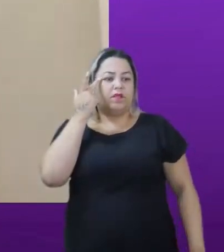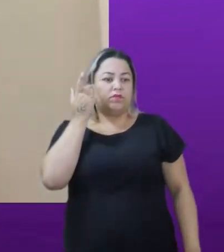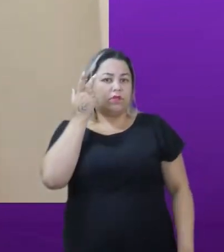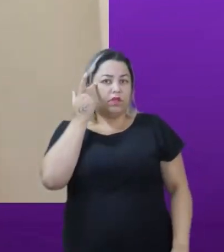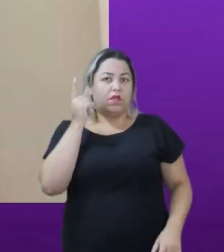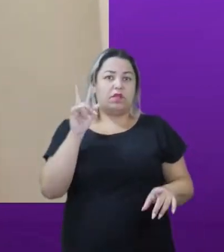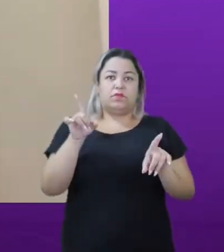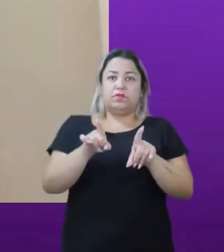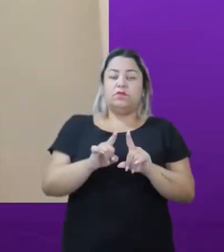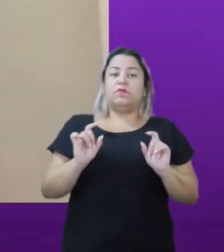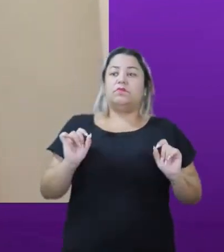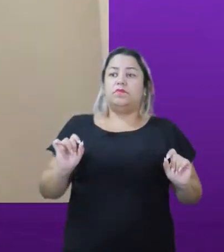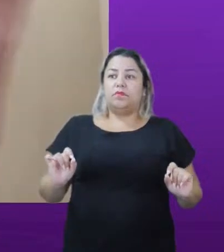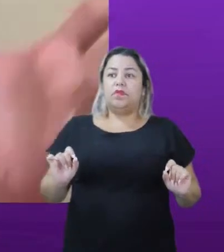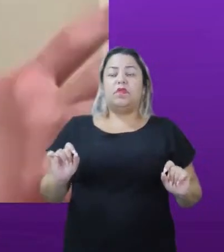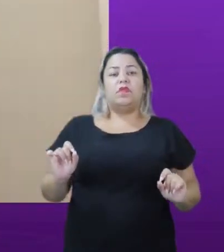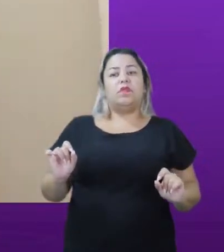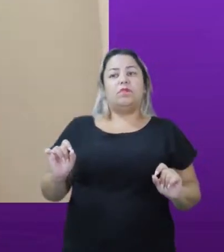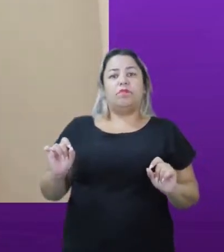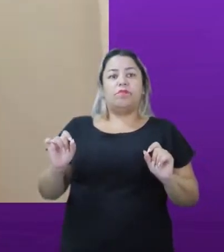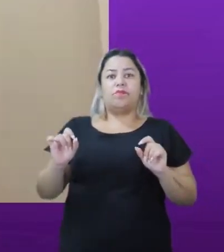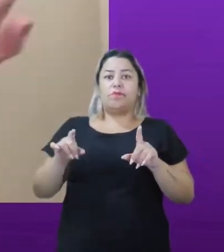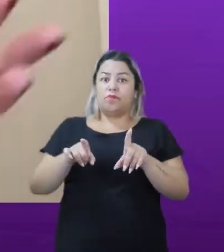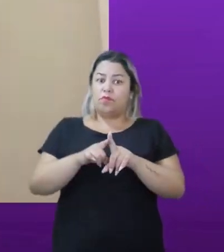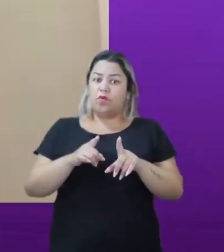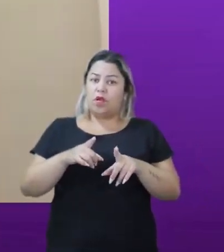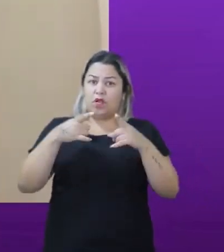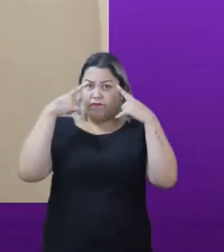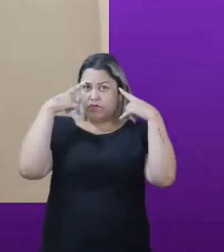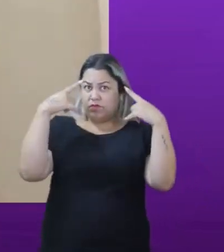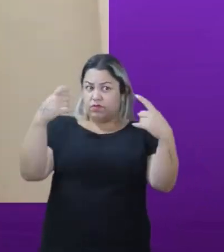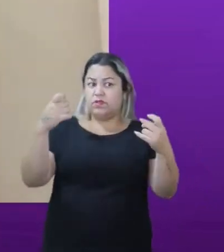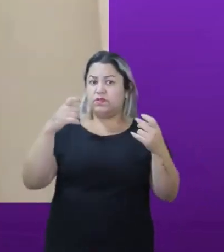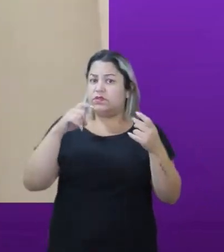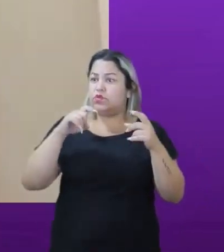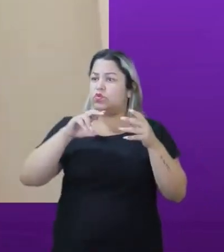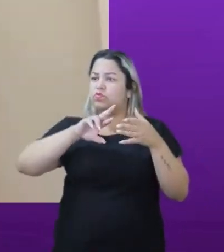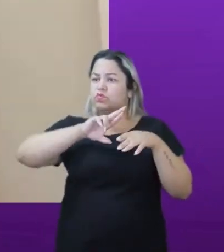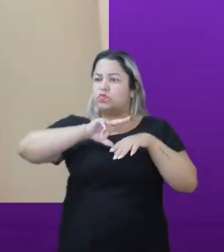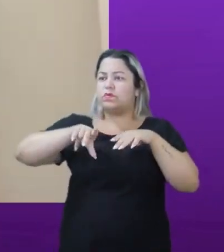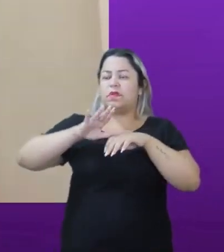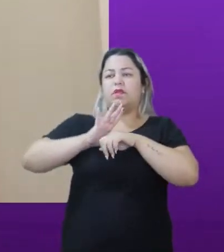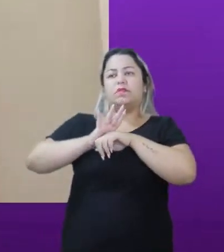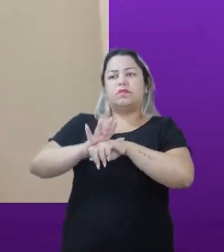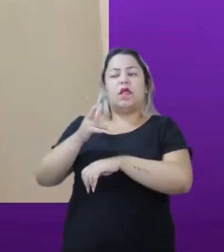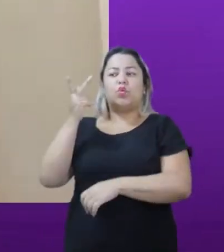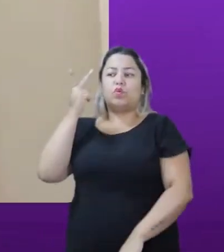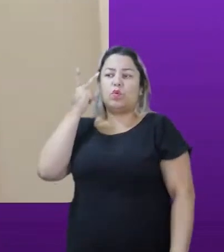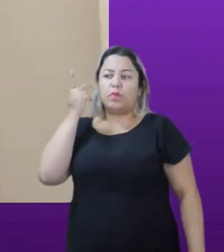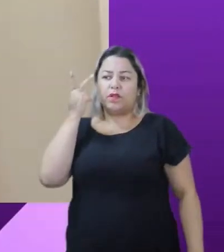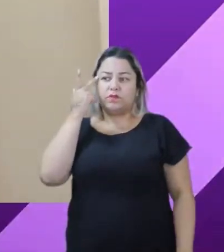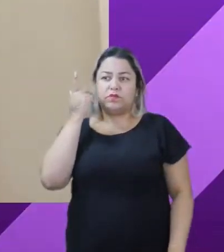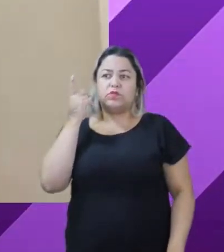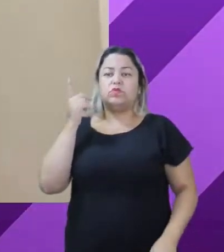partir disso, uma intensificação, né, da violência de gênero, né, o aumento da repressão, da normalização